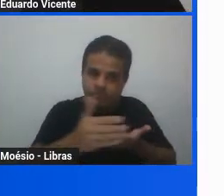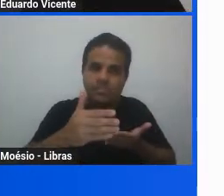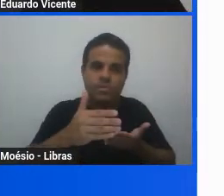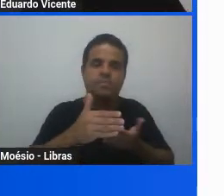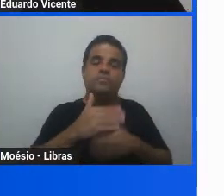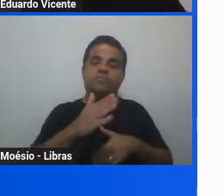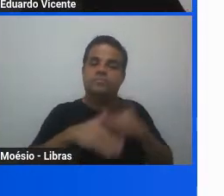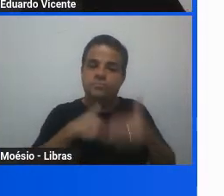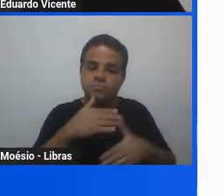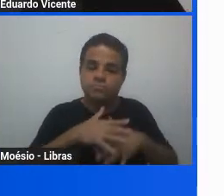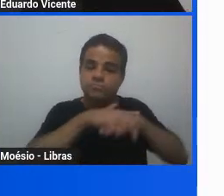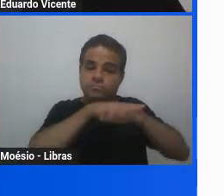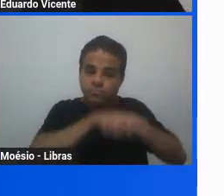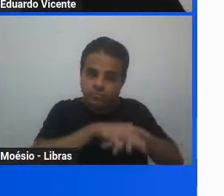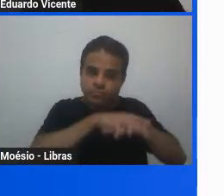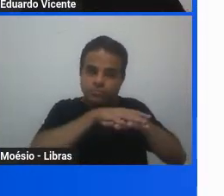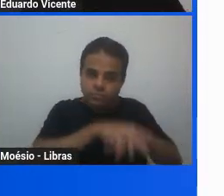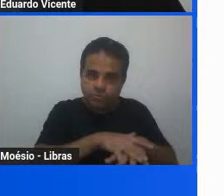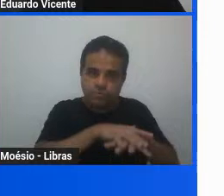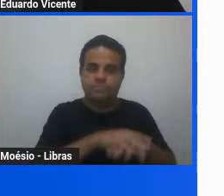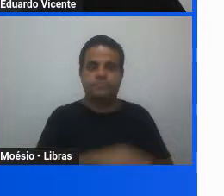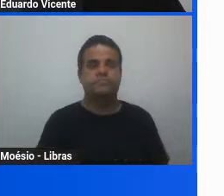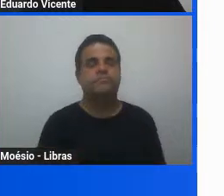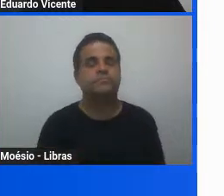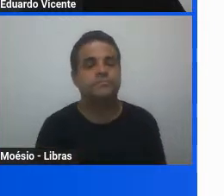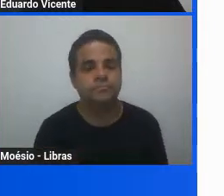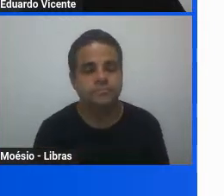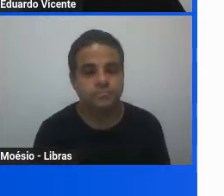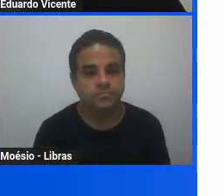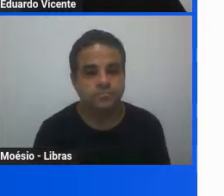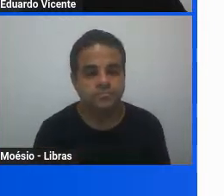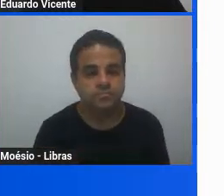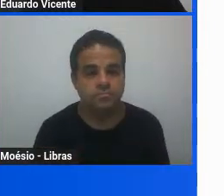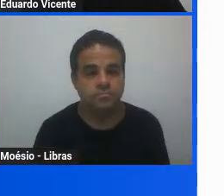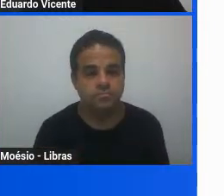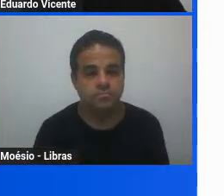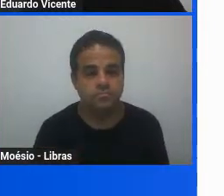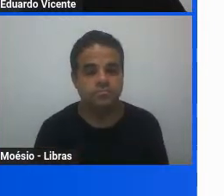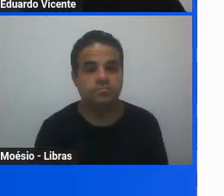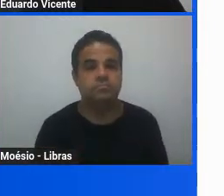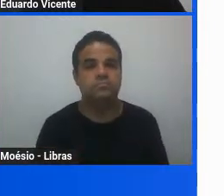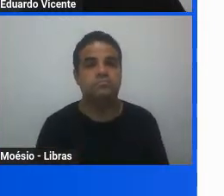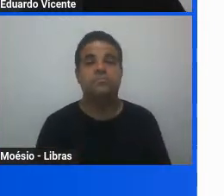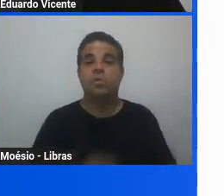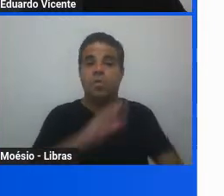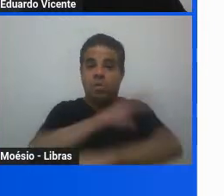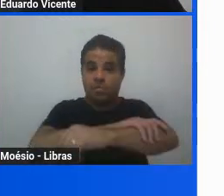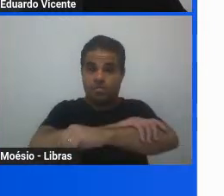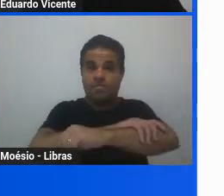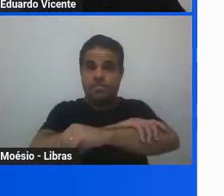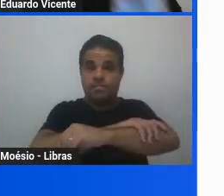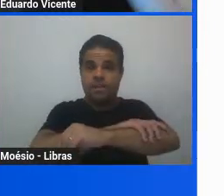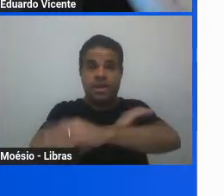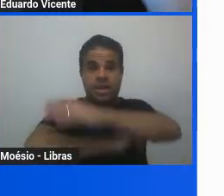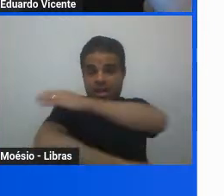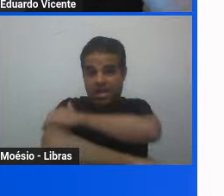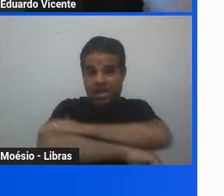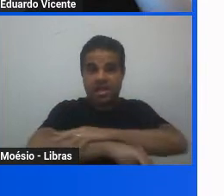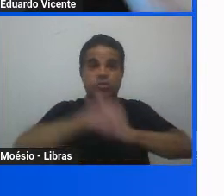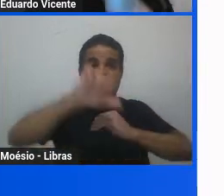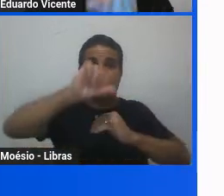as compressões torácicas. O braço deve ficar em ângulo de 90